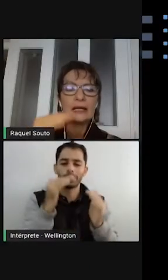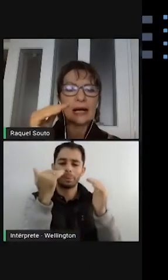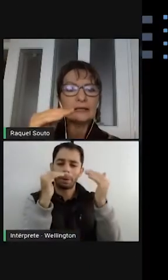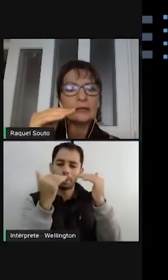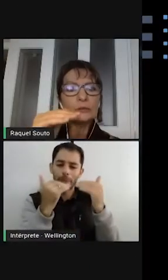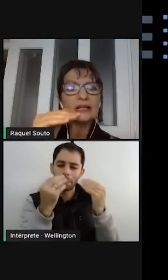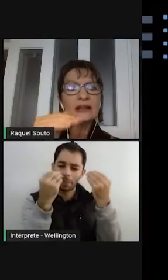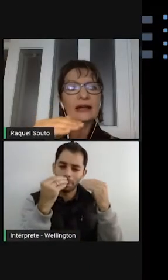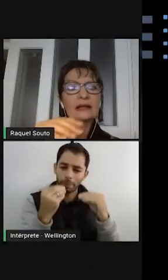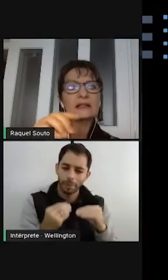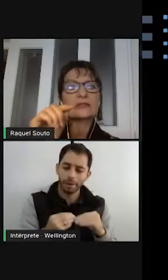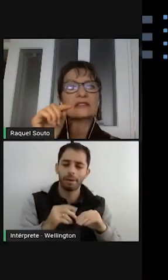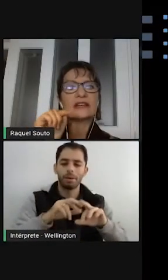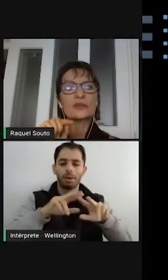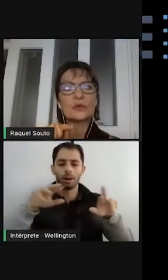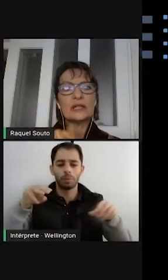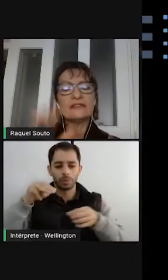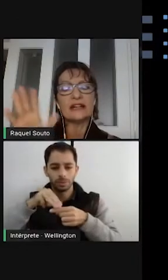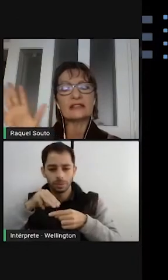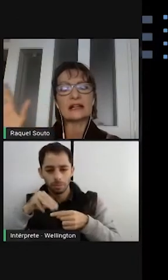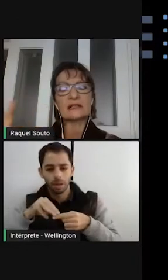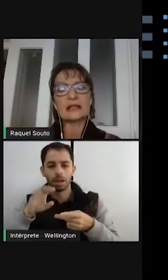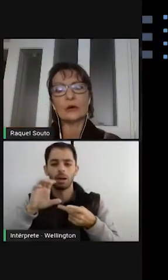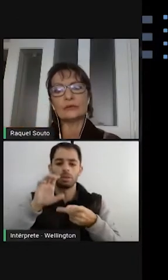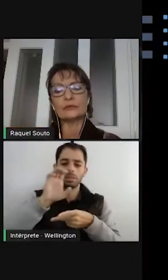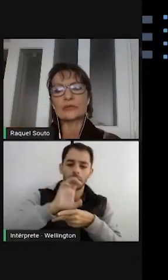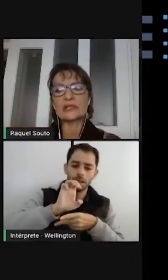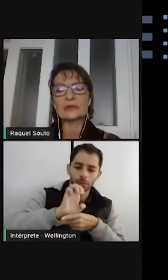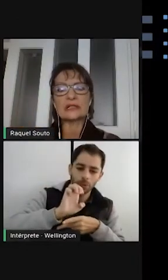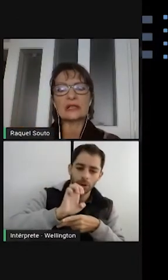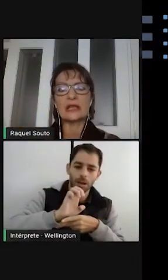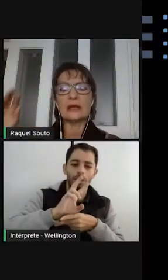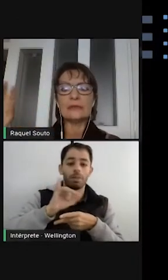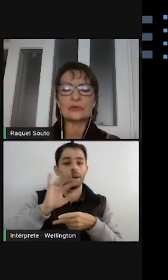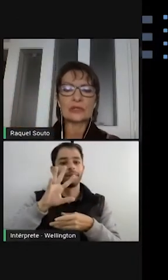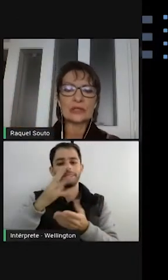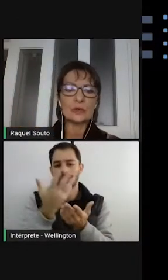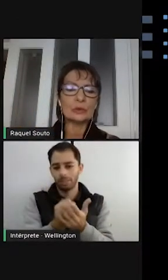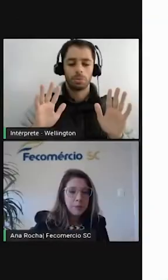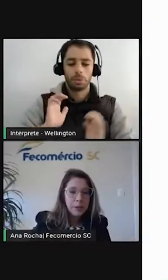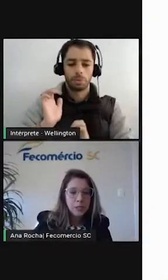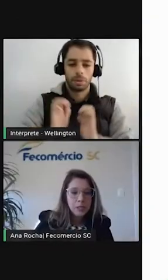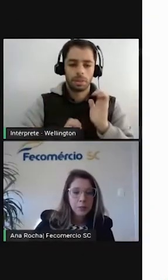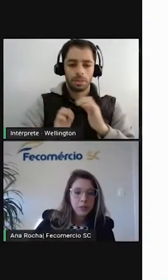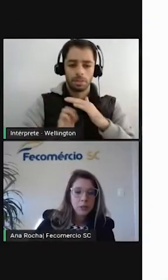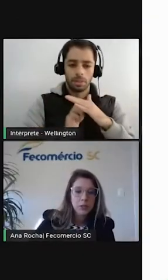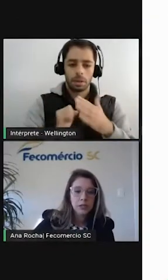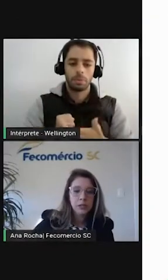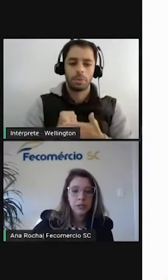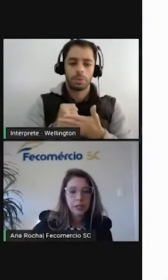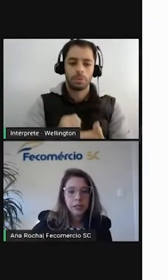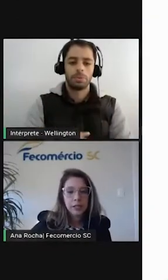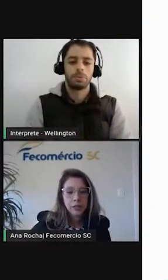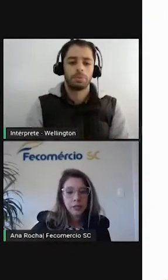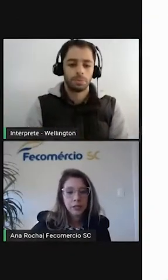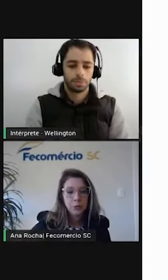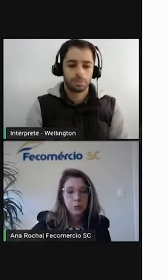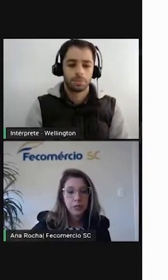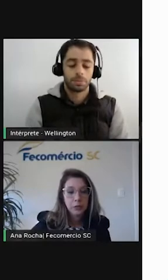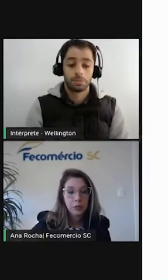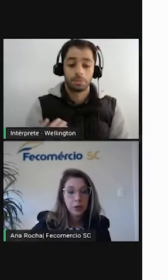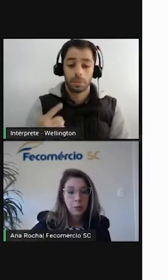não contável para representante do órgão é importante a prestação de contas de forma regular participantes do certame